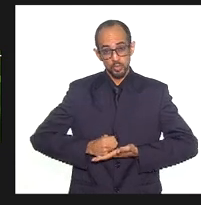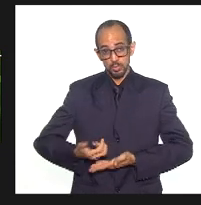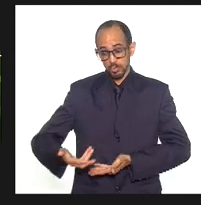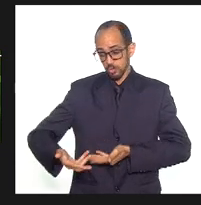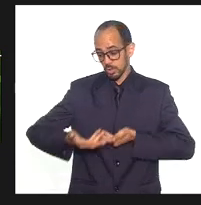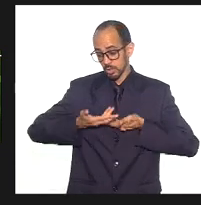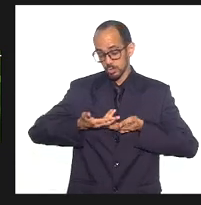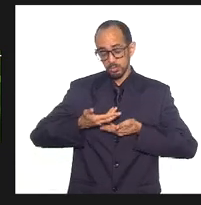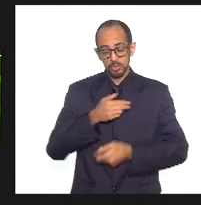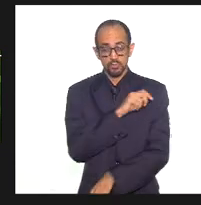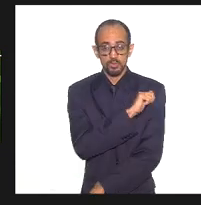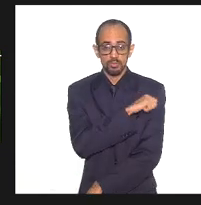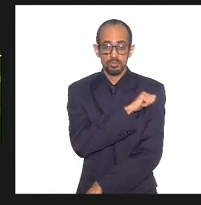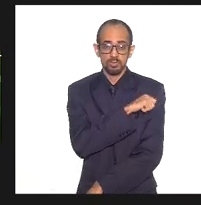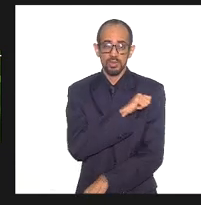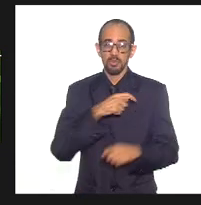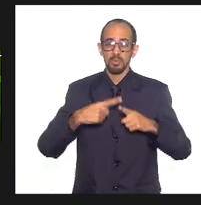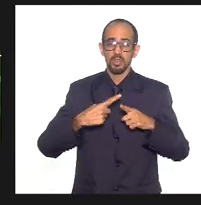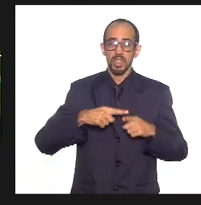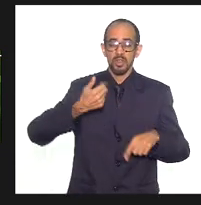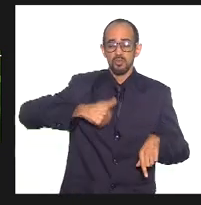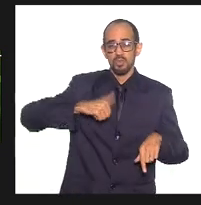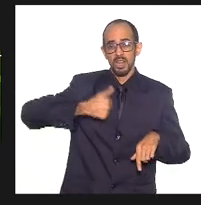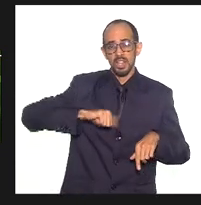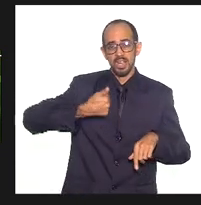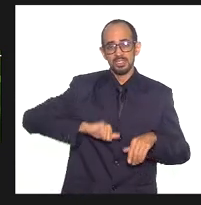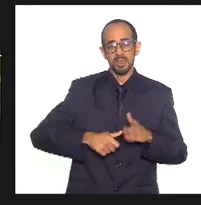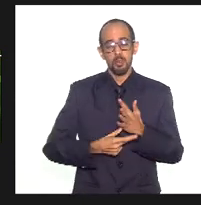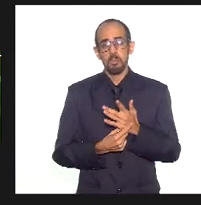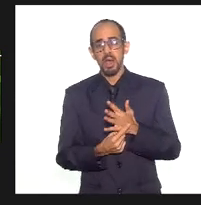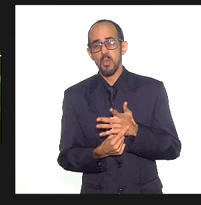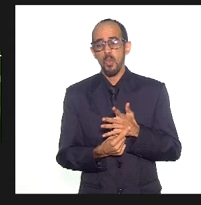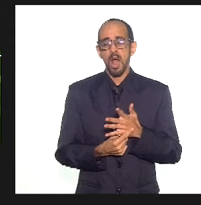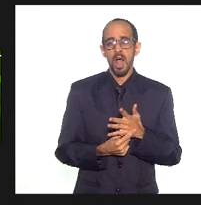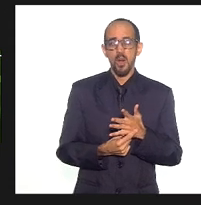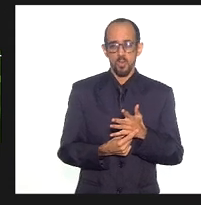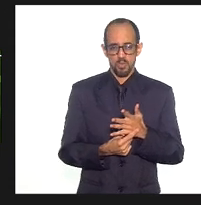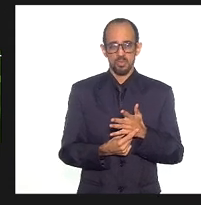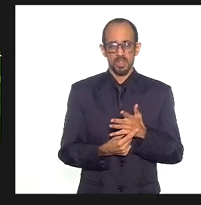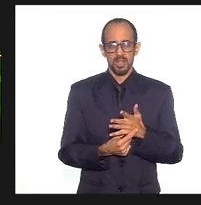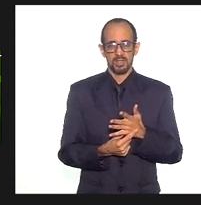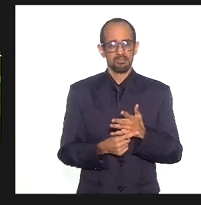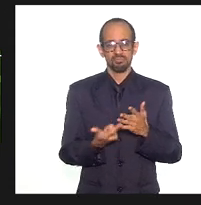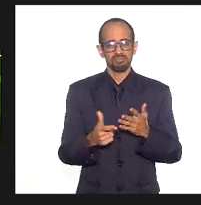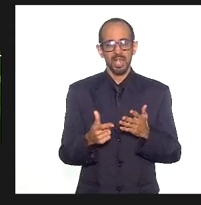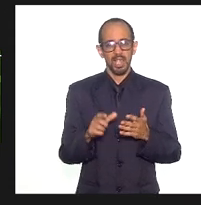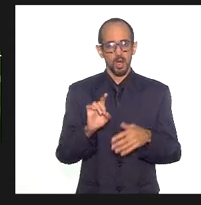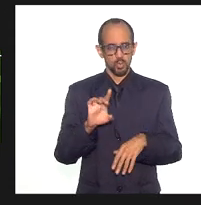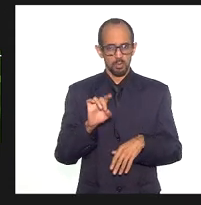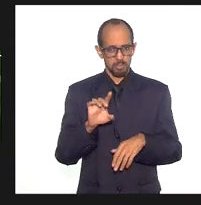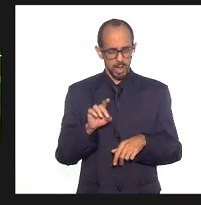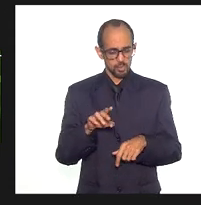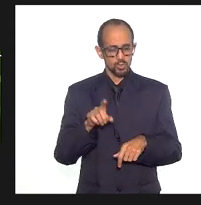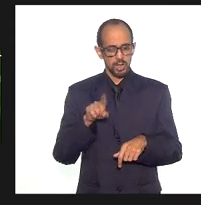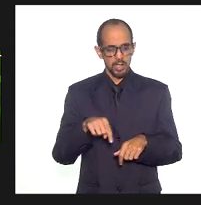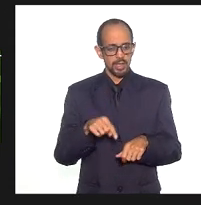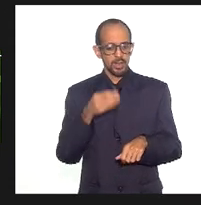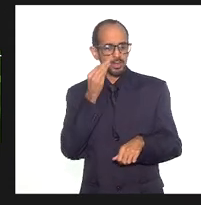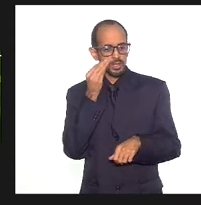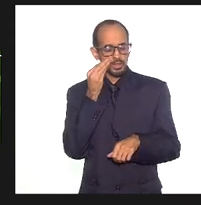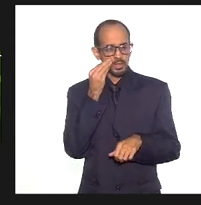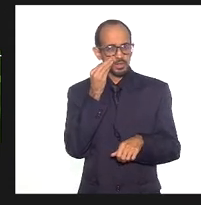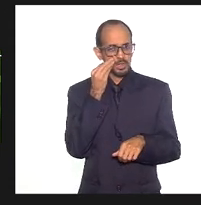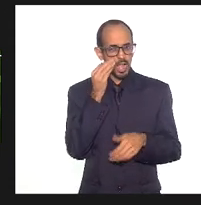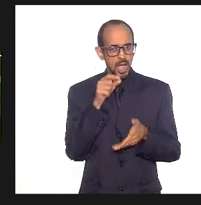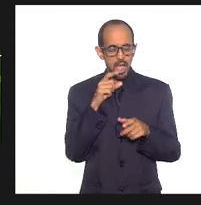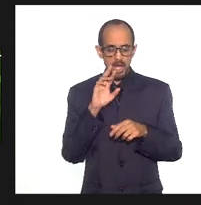muitas as avaliações manuais de buscar identificar os gastos, todo o percurso dos gastos